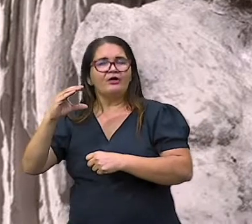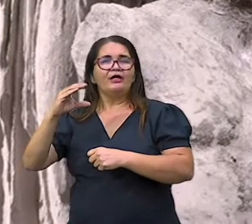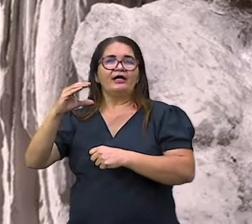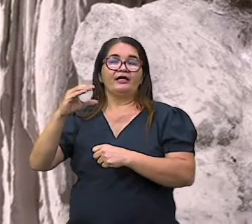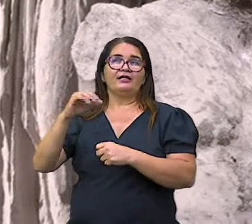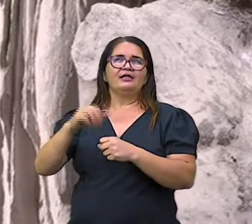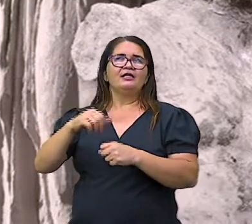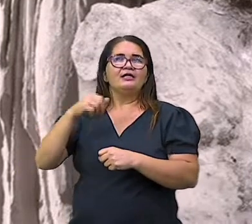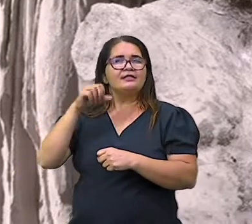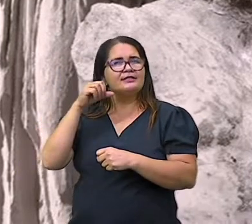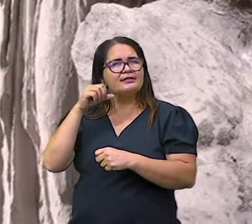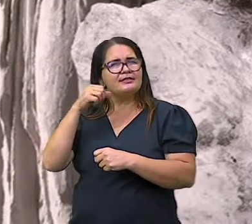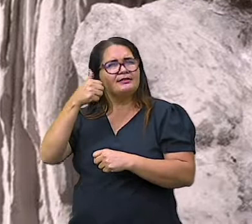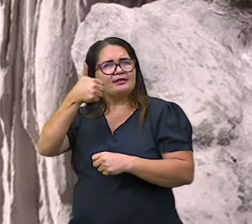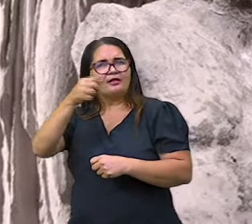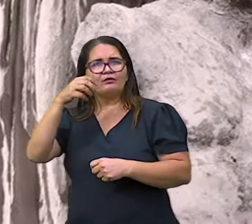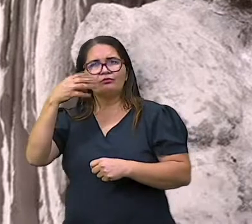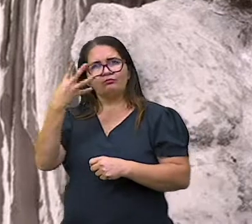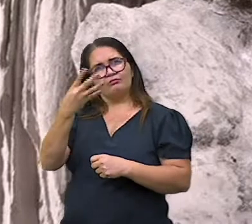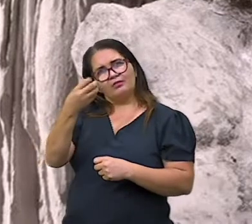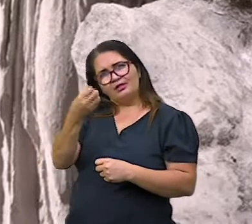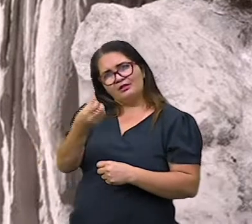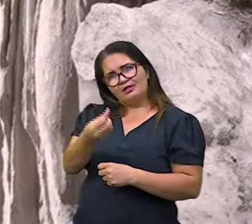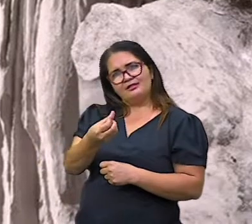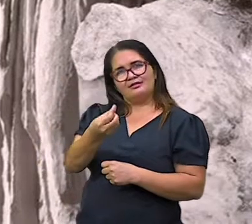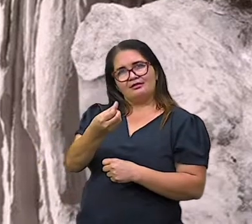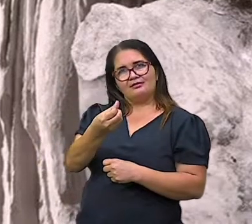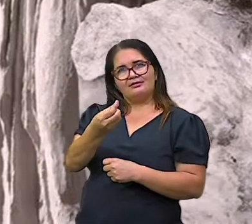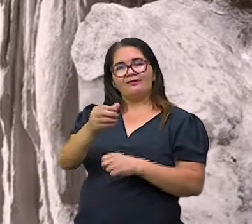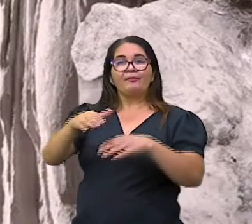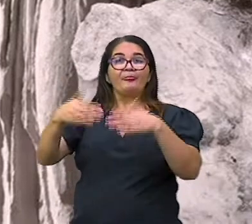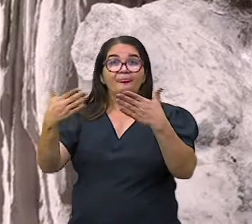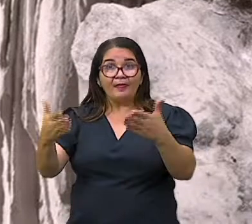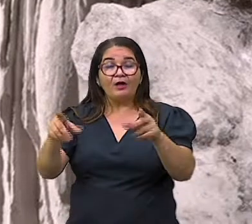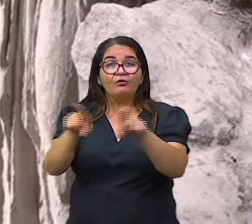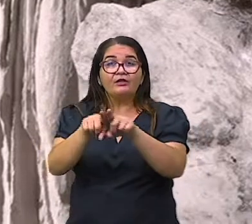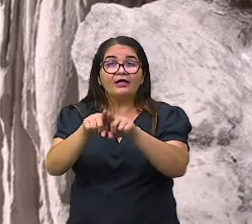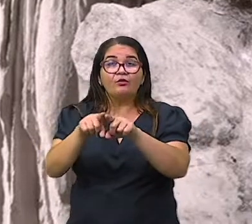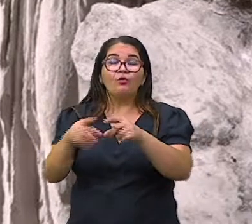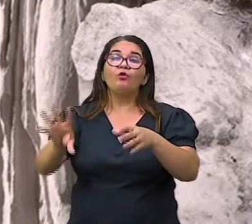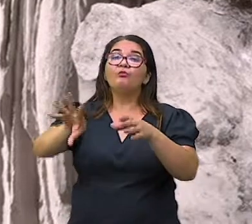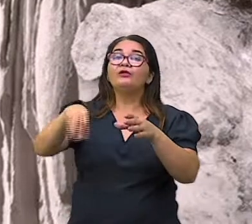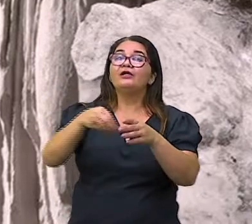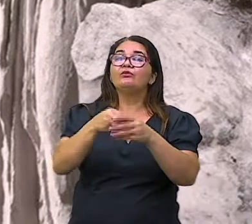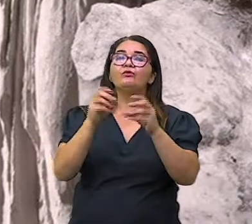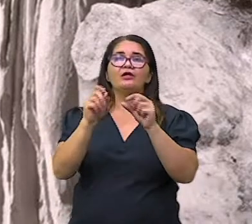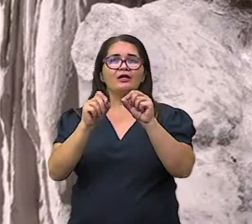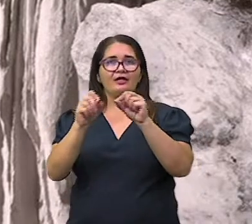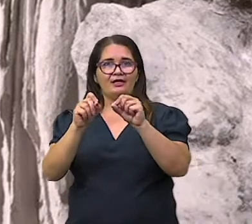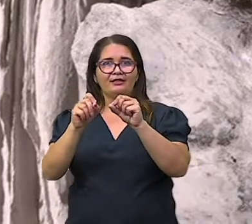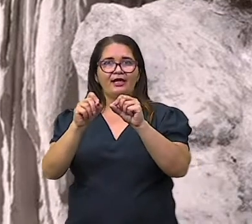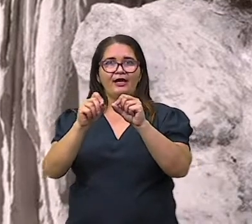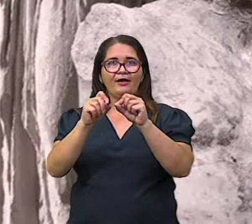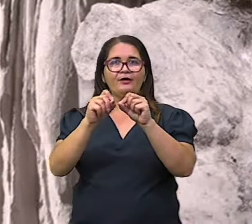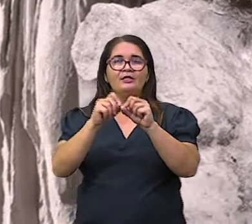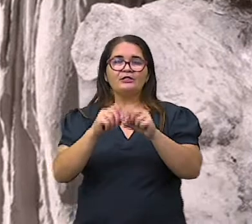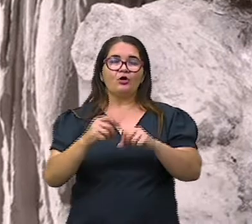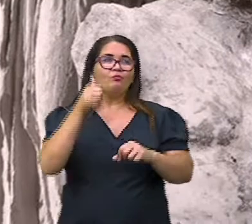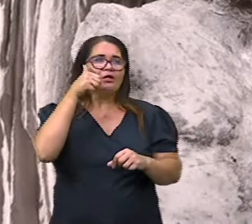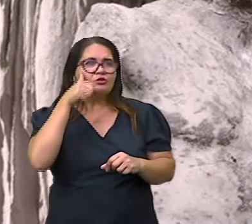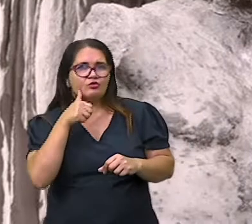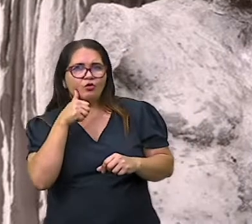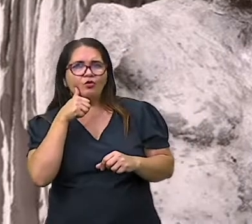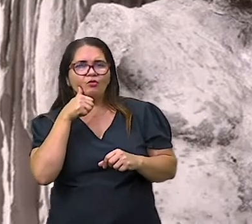história é compreendida em 5 períodos criados pelos historiadores, sendo o clássico o momento